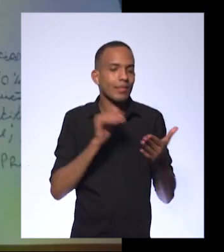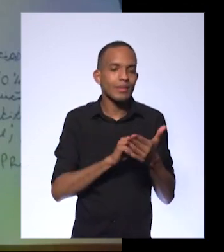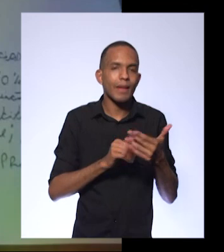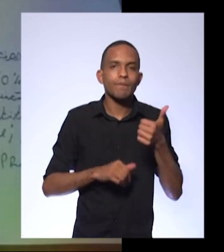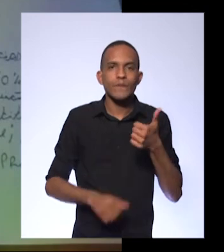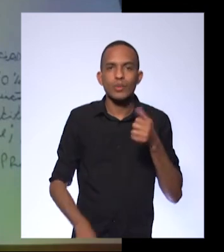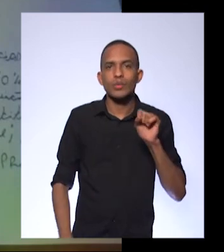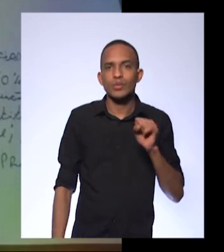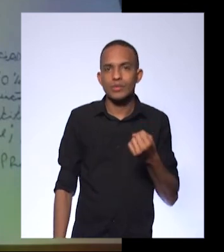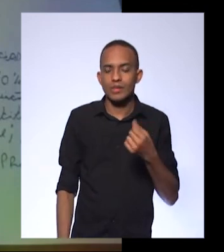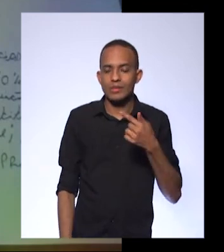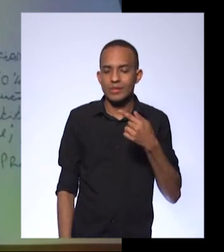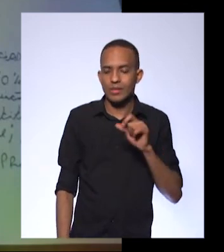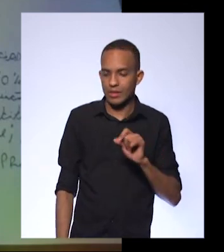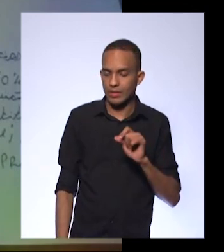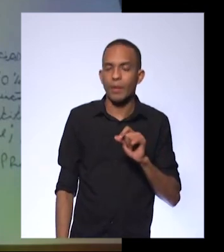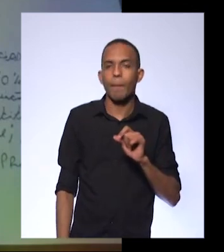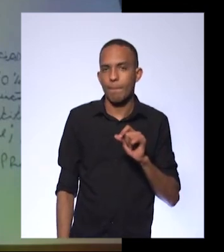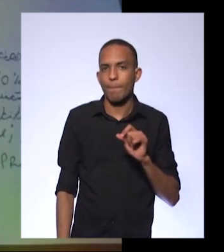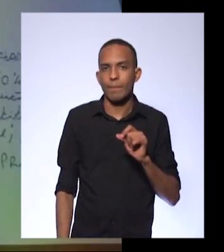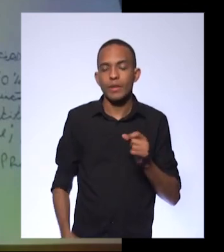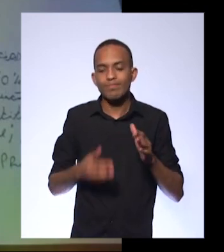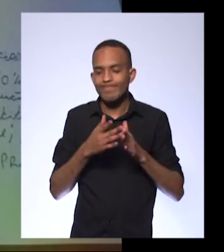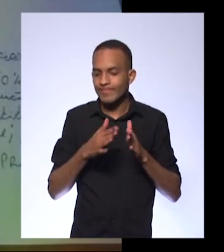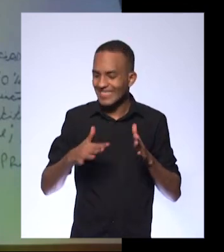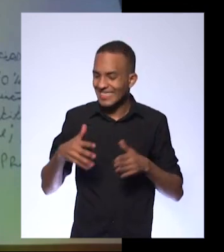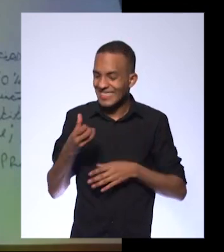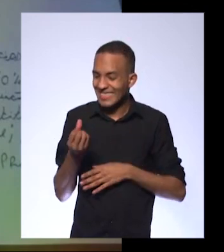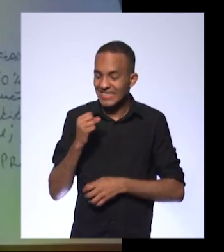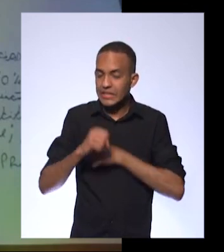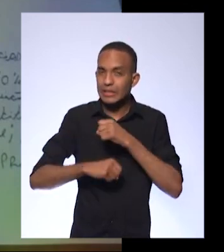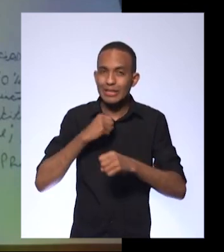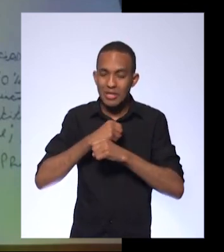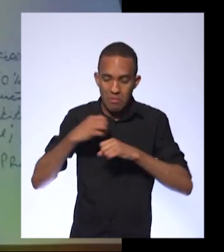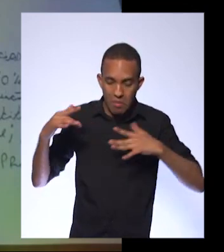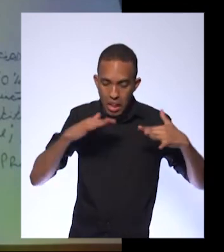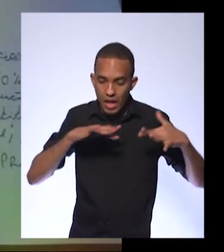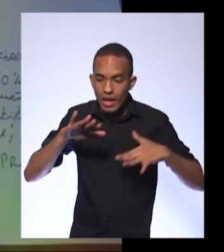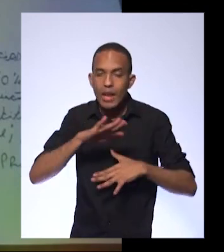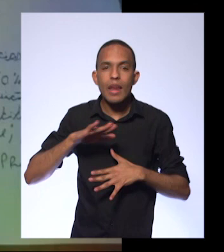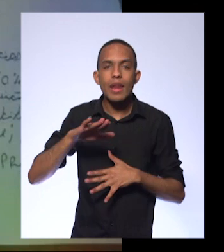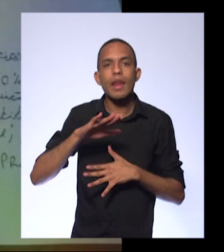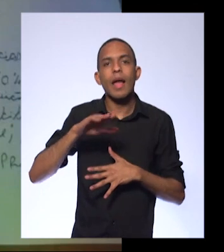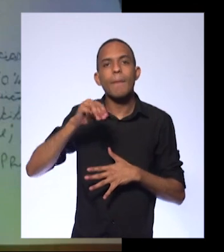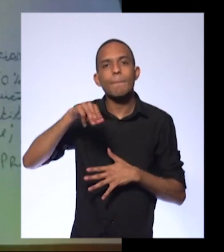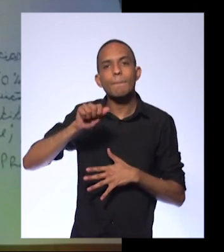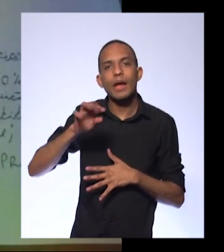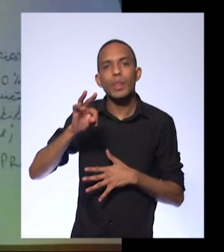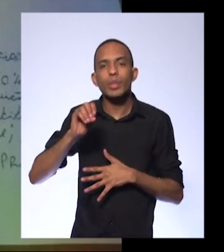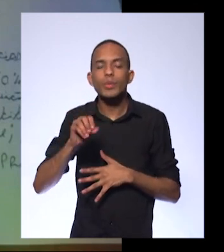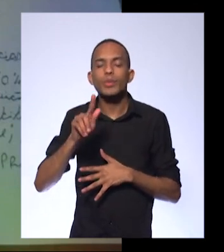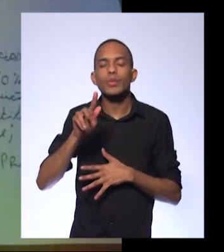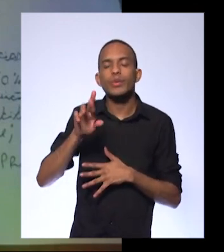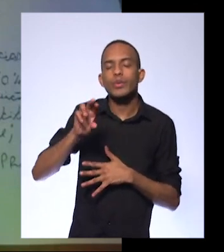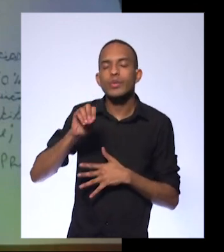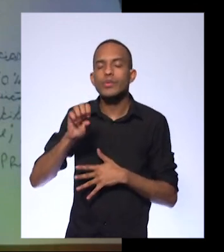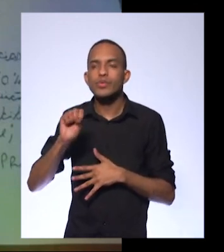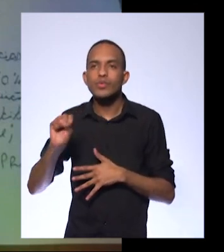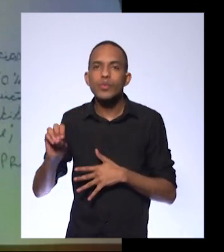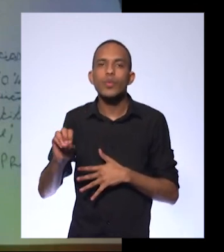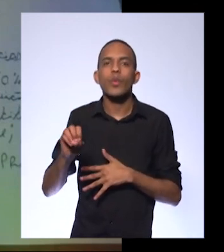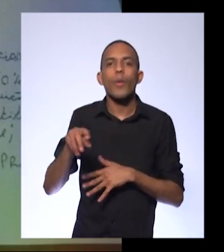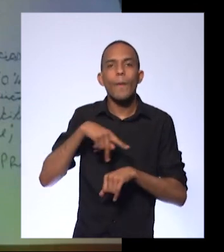de 1870. Durou 6 anos a disputa pelo Mato Grosso. Os países que participaram dessa guerra